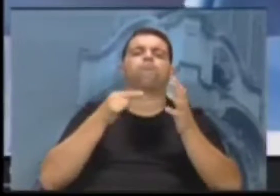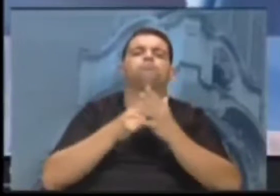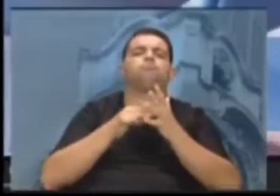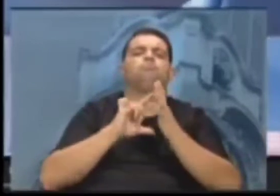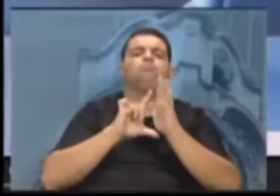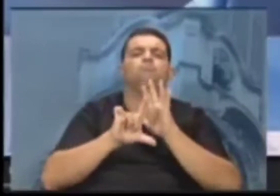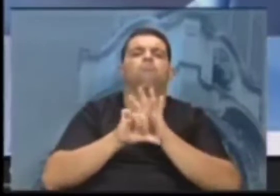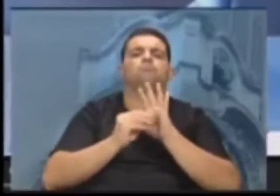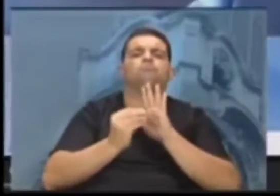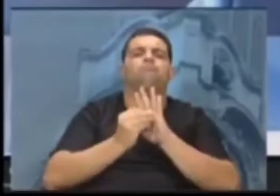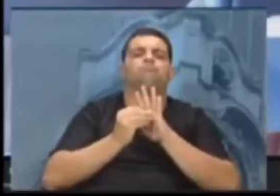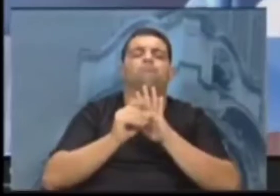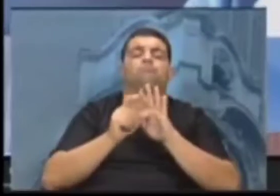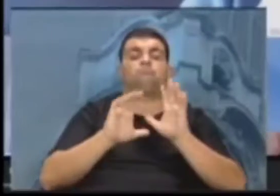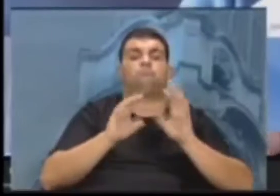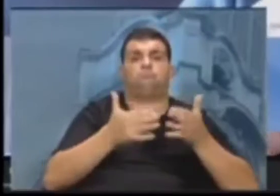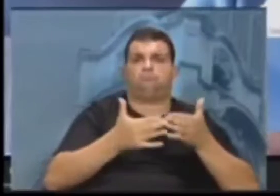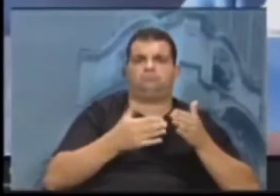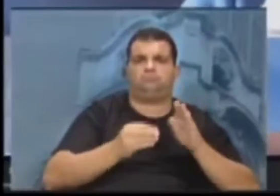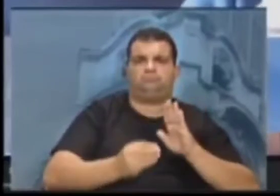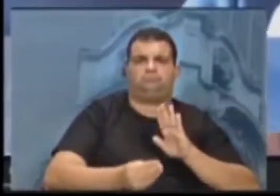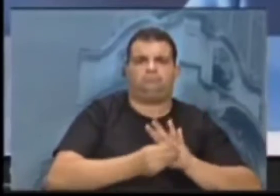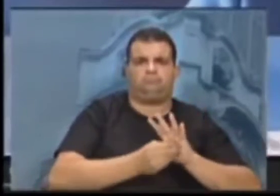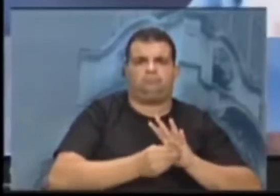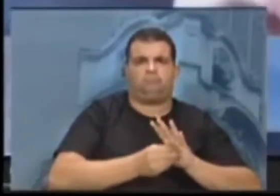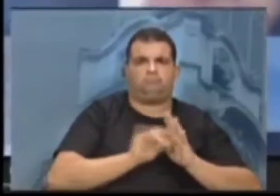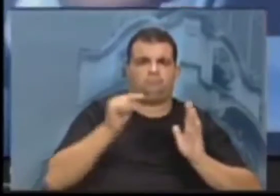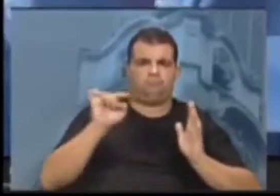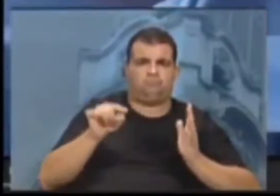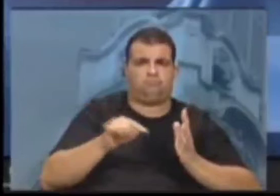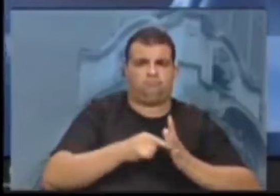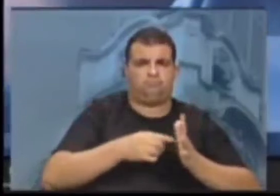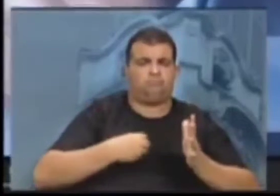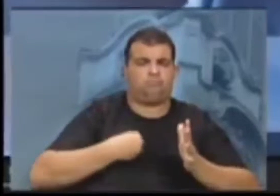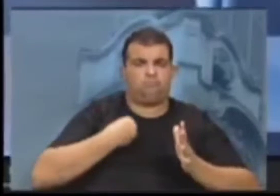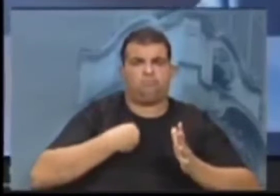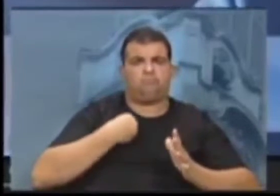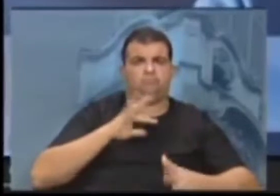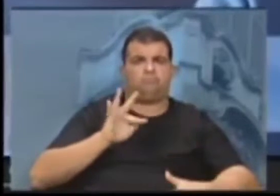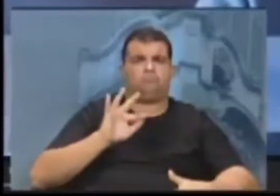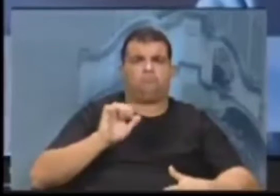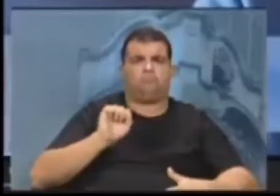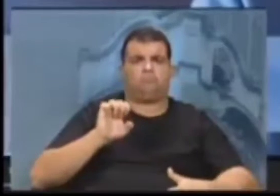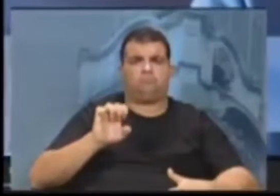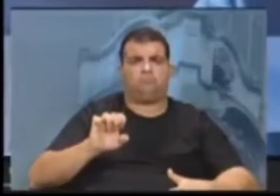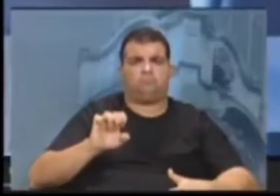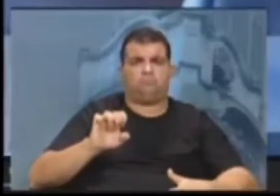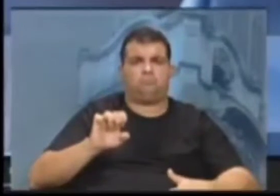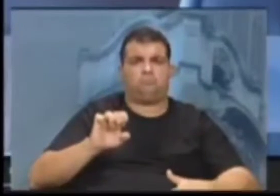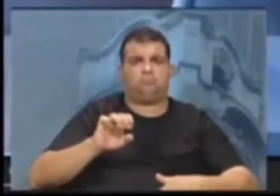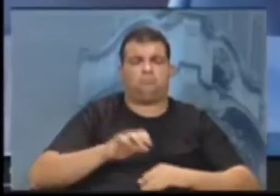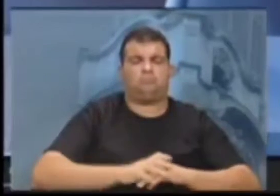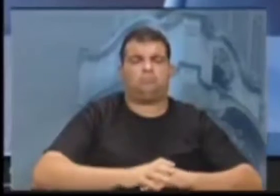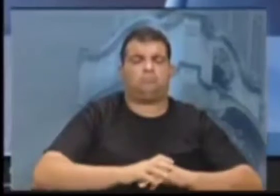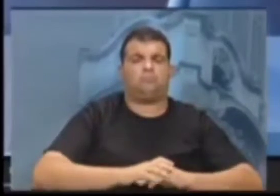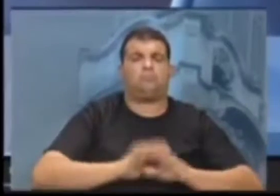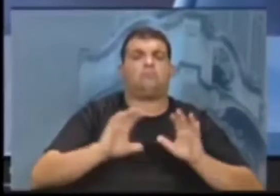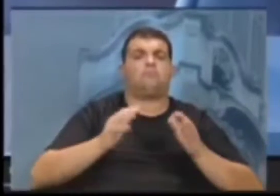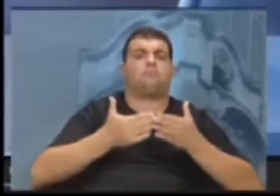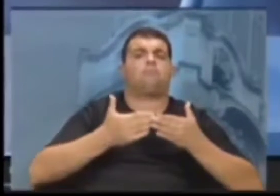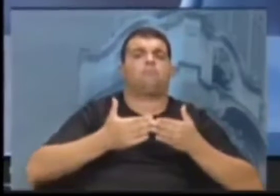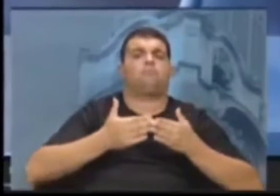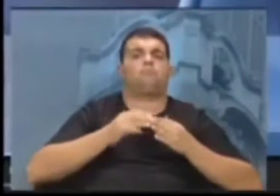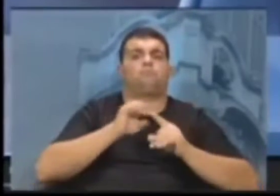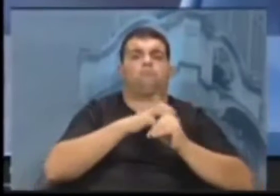Estão agentes focados ali na fase, que são os agentes